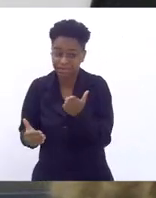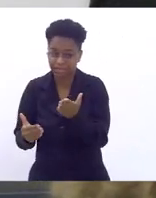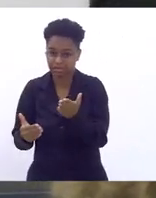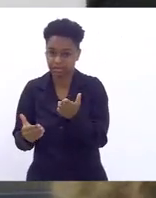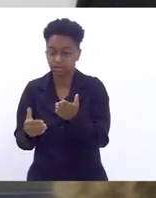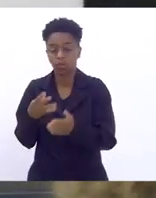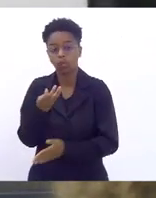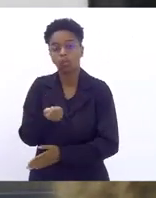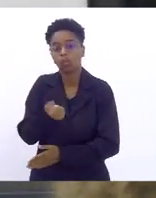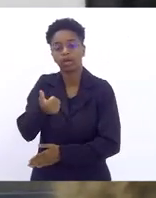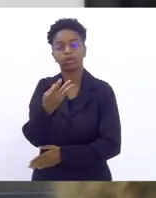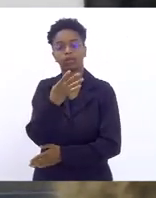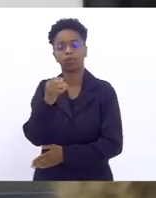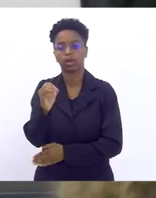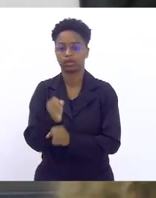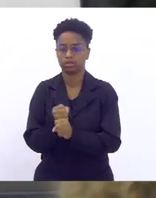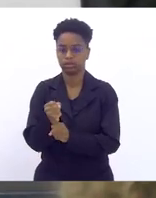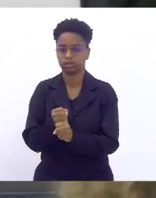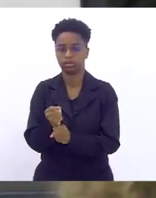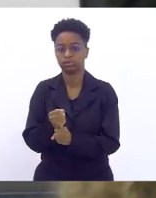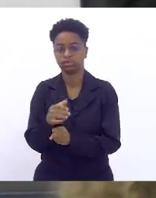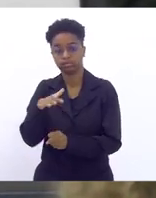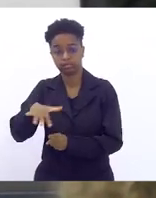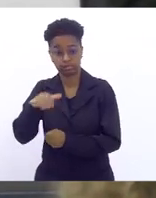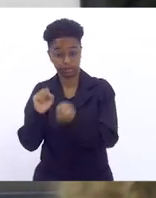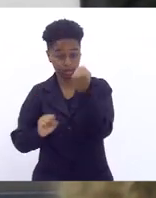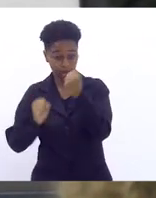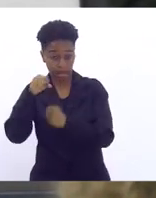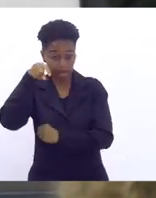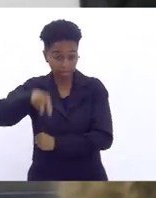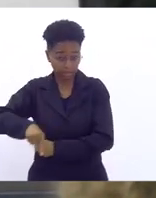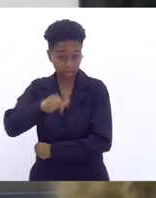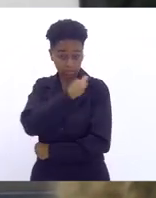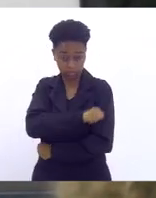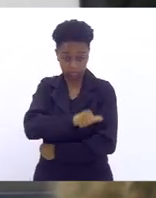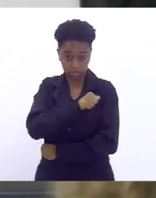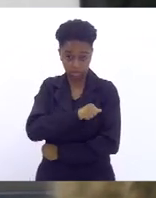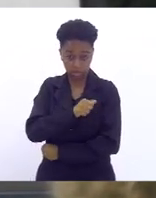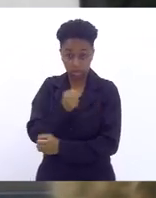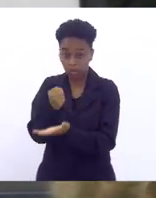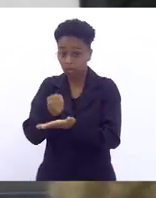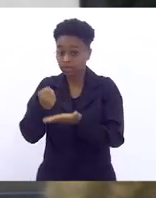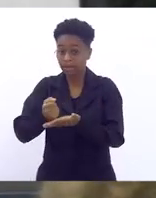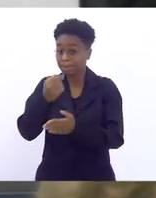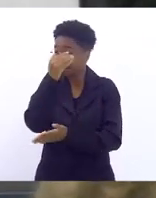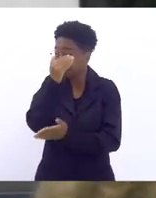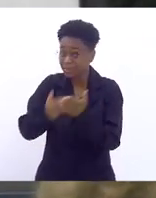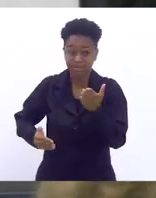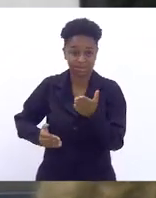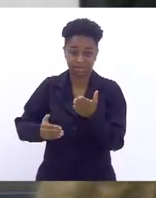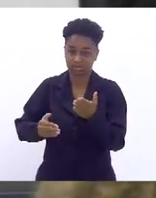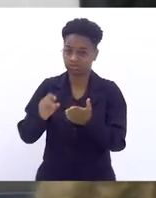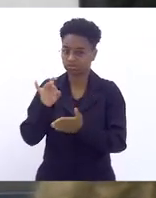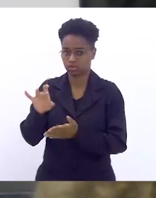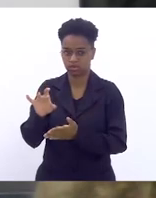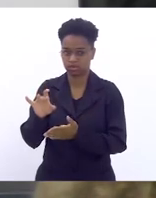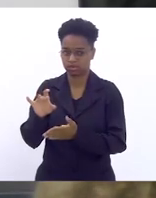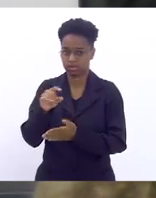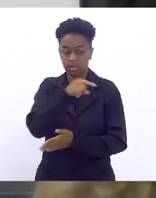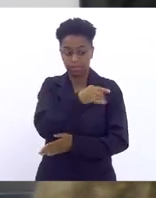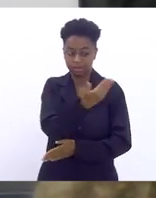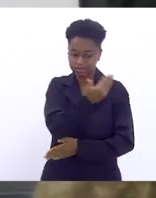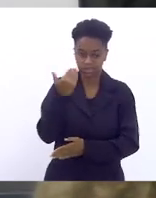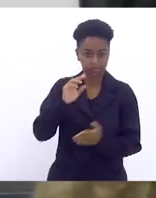quase 40 anos a indústria do Rio de Janeiro emprega metade do que empregava 40 anos